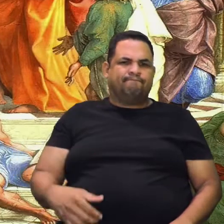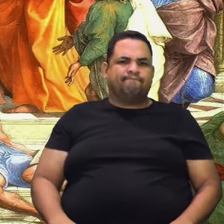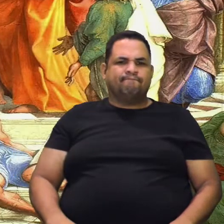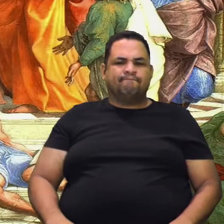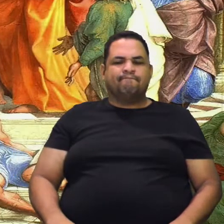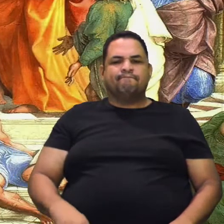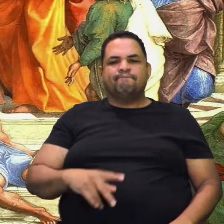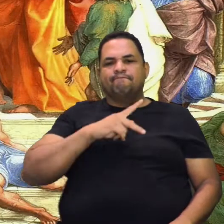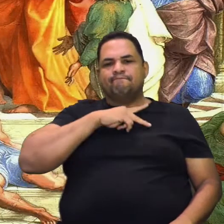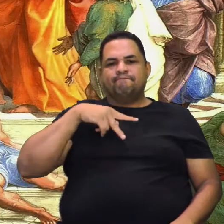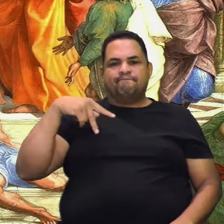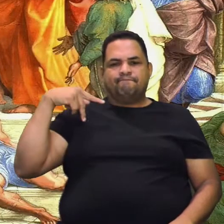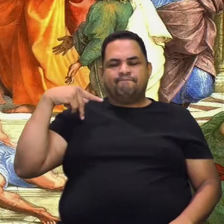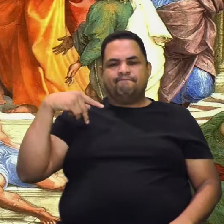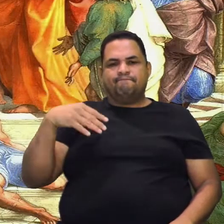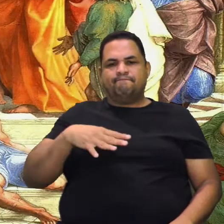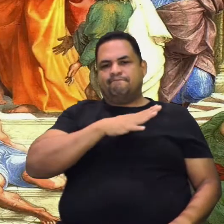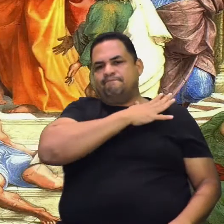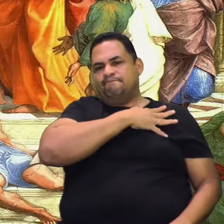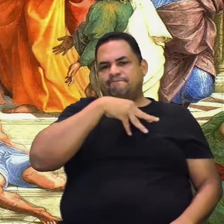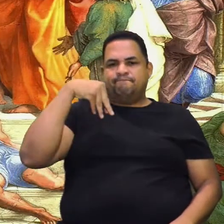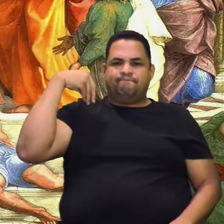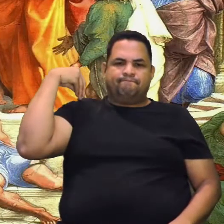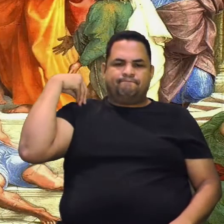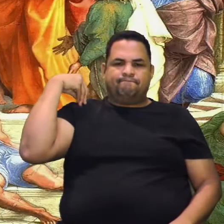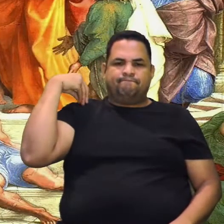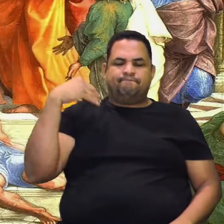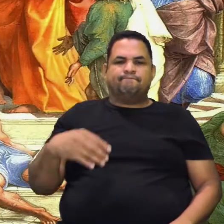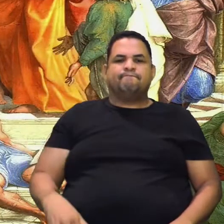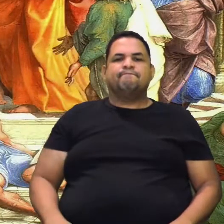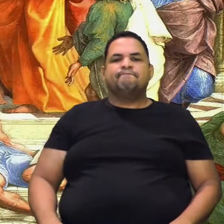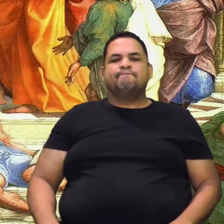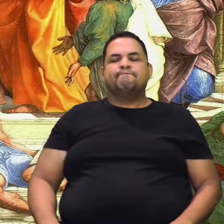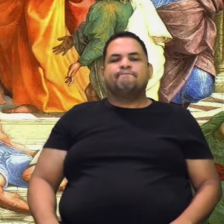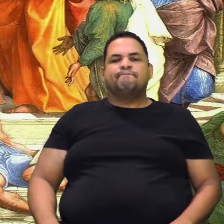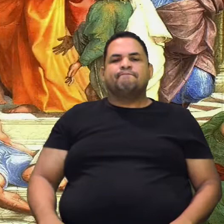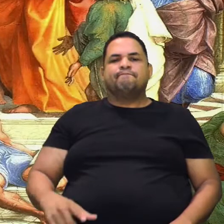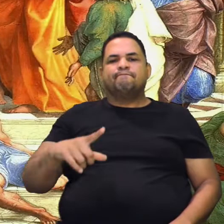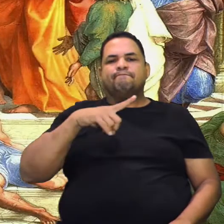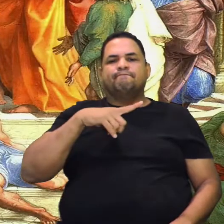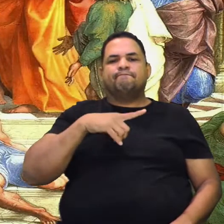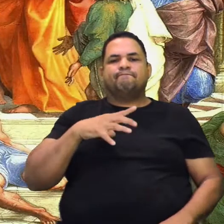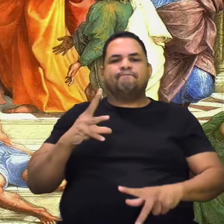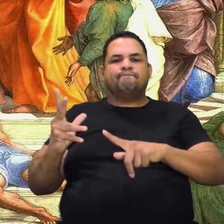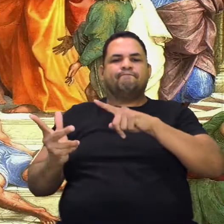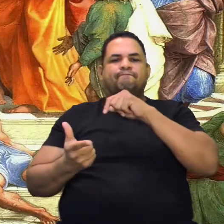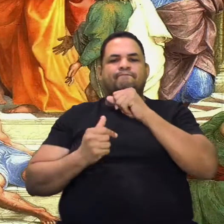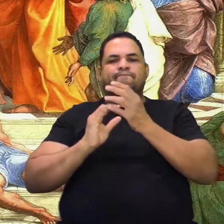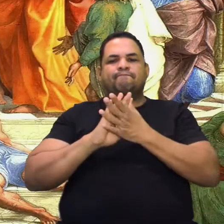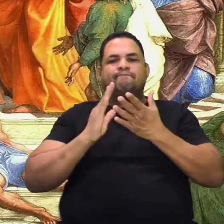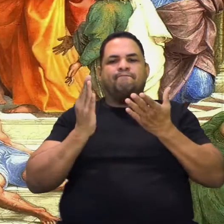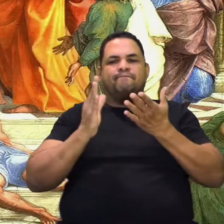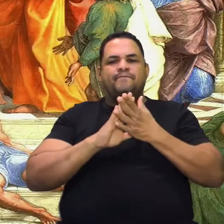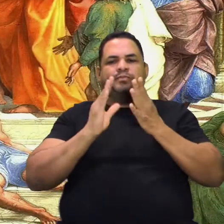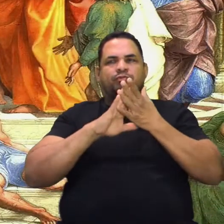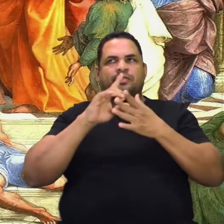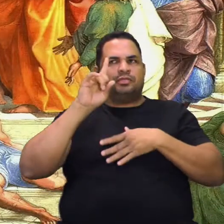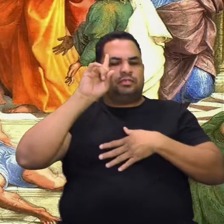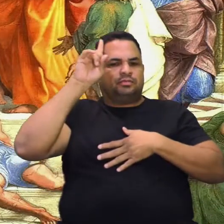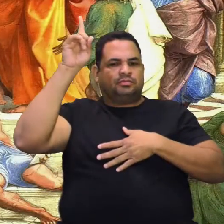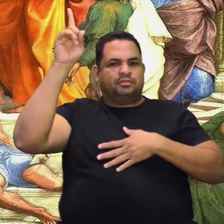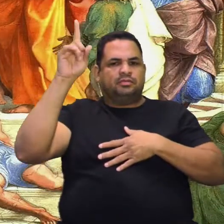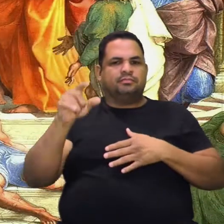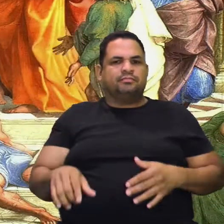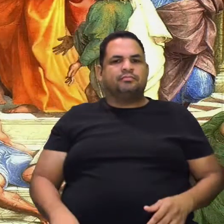Platão. Olha aqui, ó, Platão apontando para cima, dizendo que existia um mundo suprassensível, o mundo das ideias.